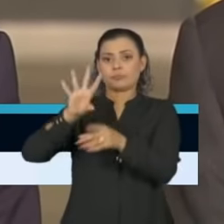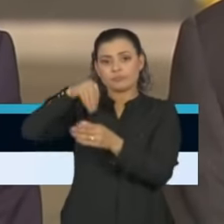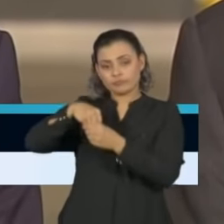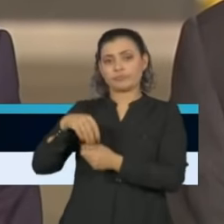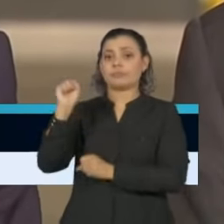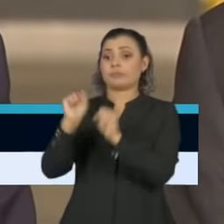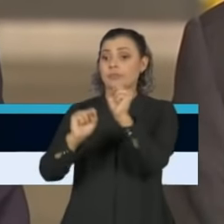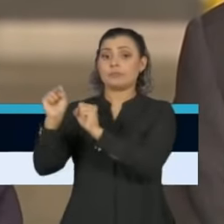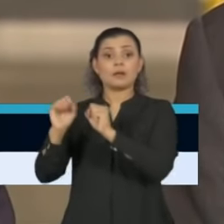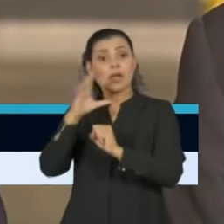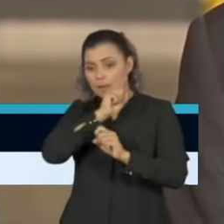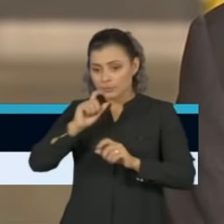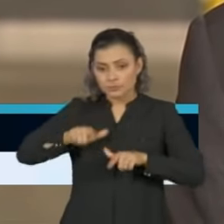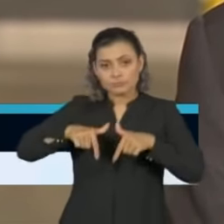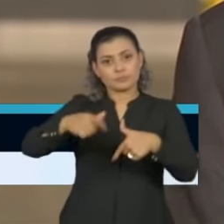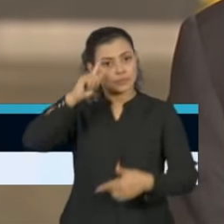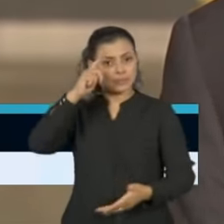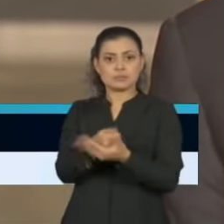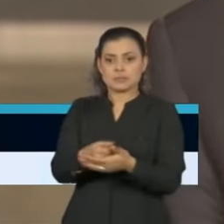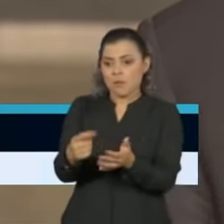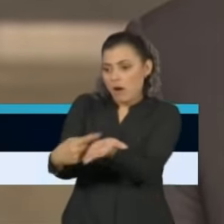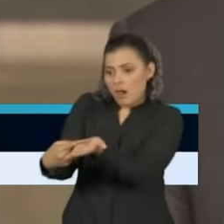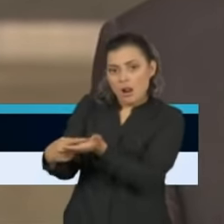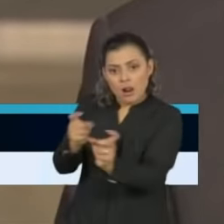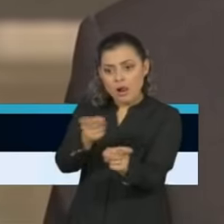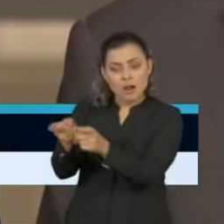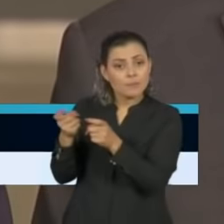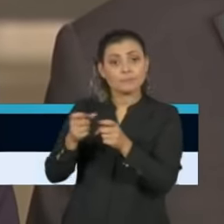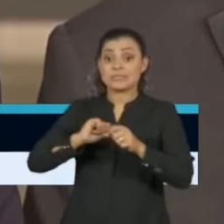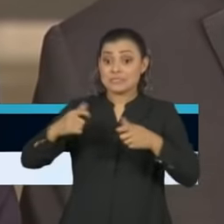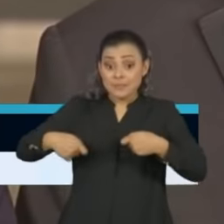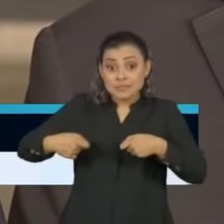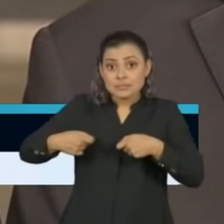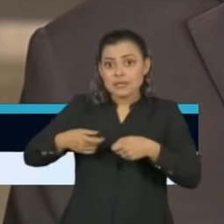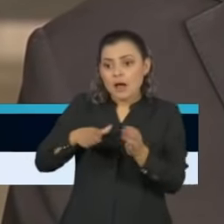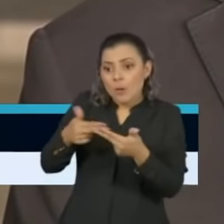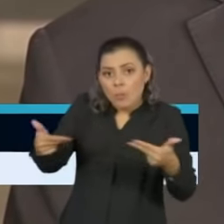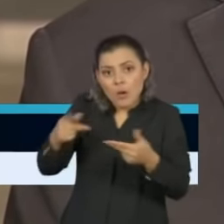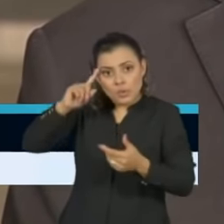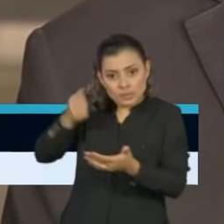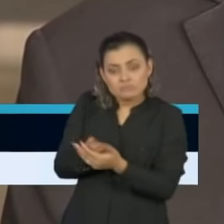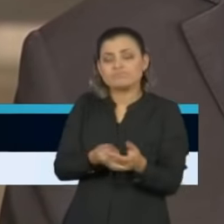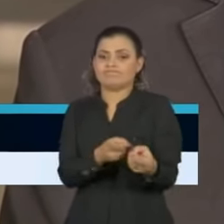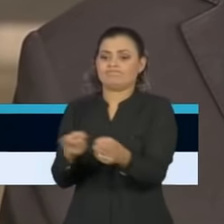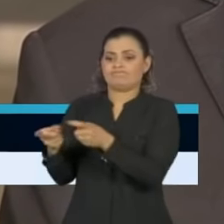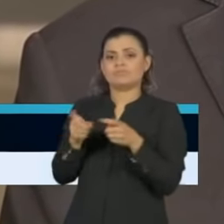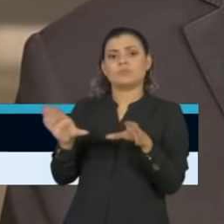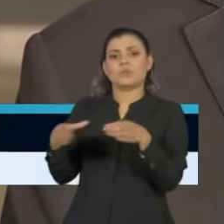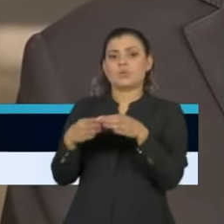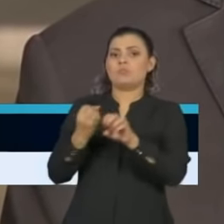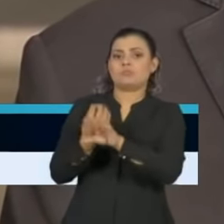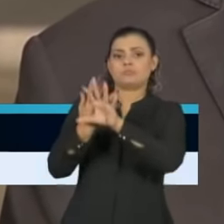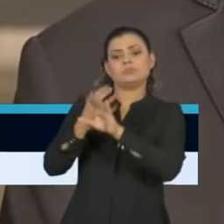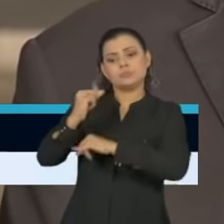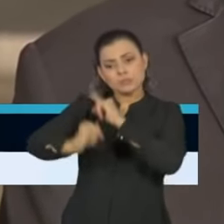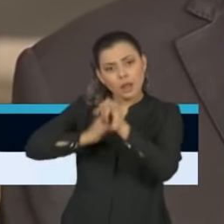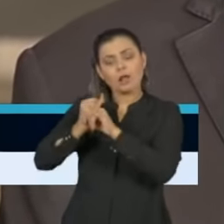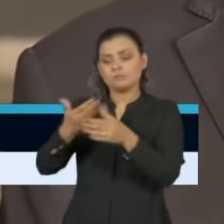para a rápida tomada de decisões sempre que necessário. O grupo estará representado virtualmente,